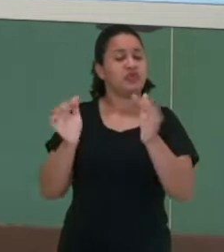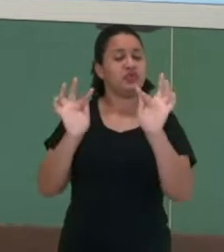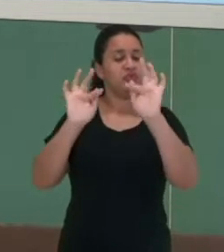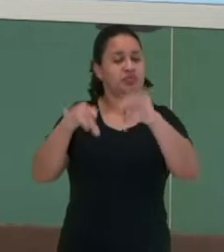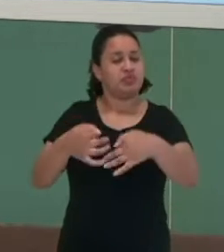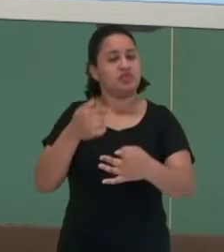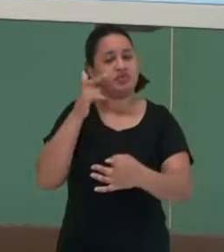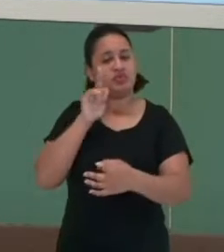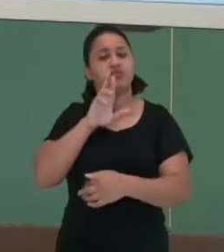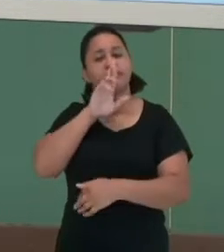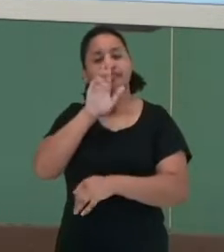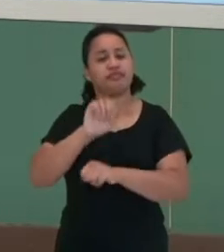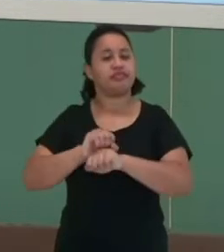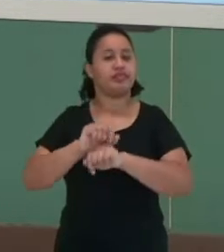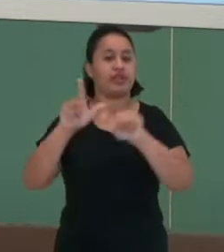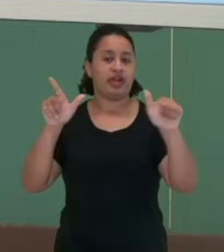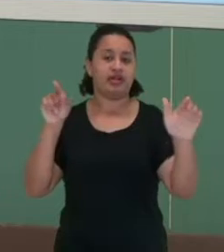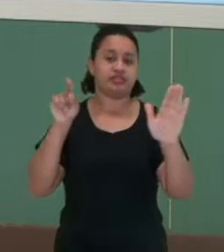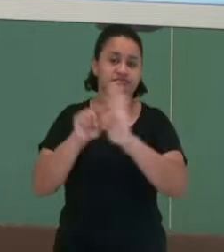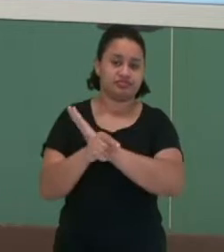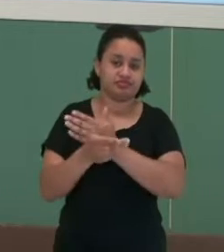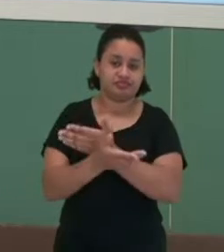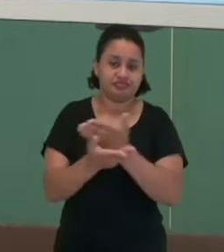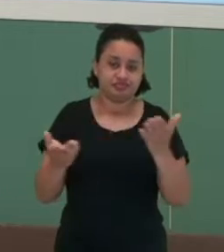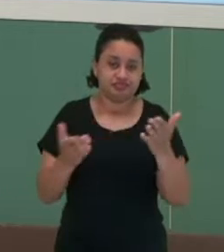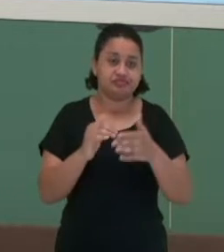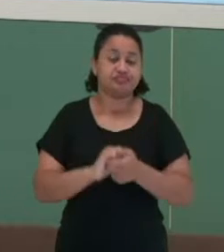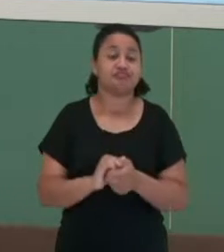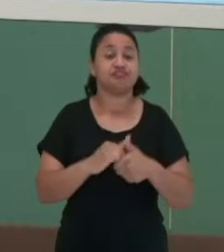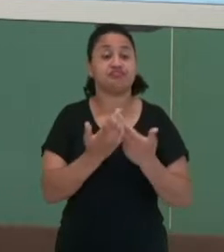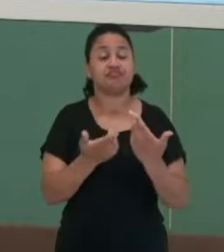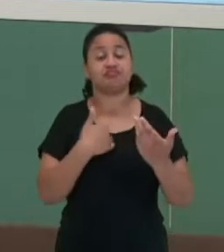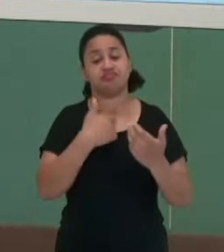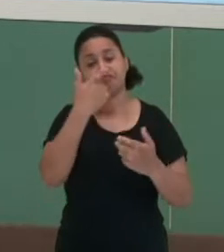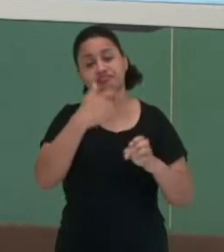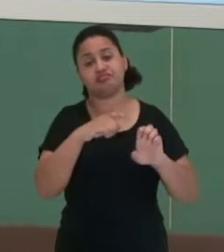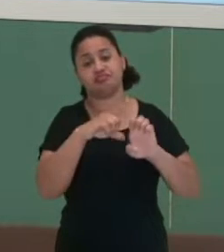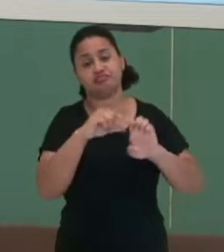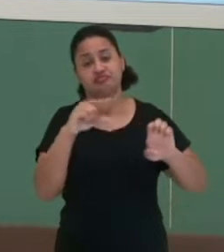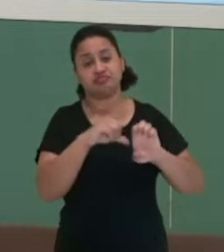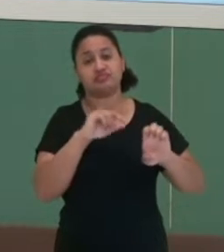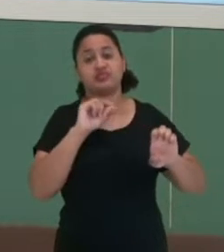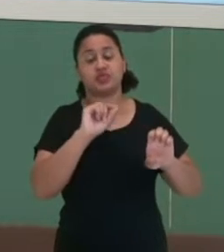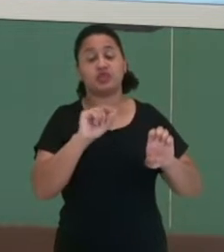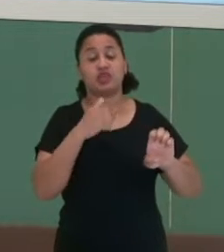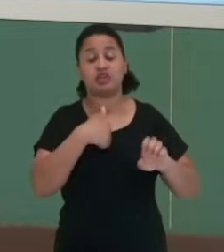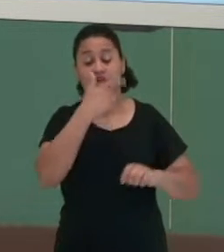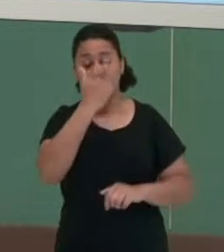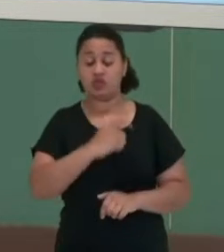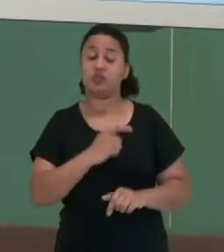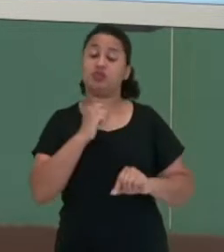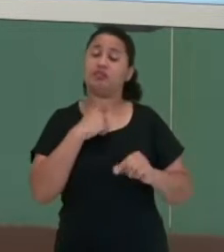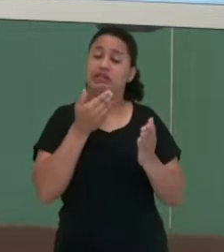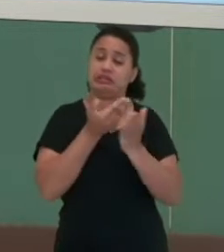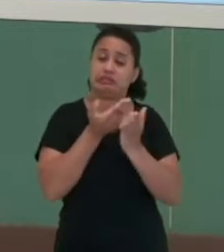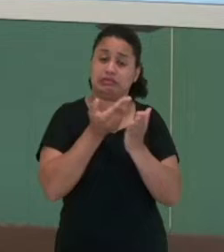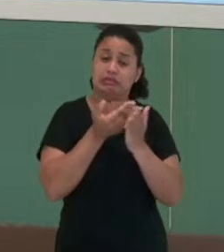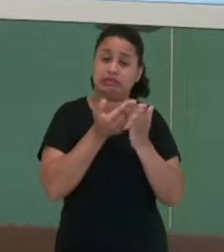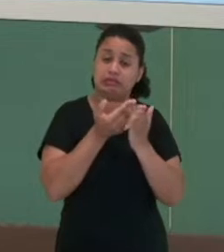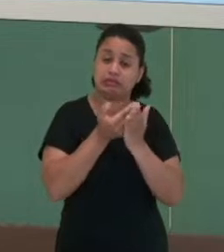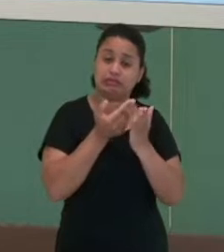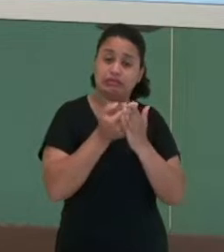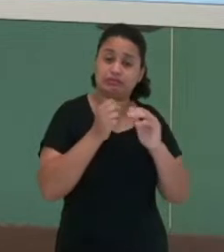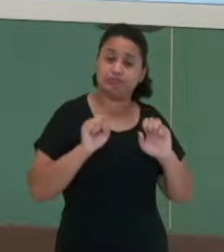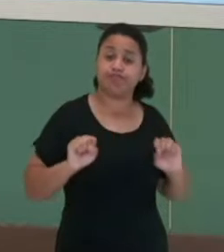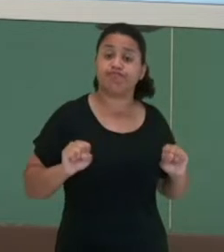responder claramente essa pergunta. O empreendedor, antes de mais nada, é um cara que precisa estudar